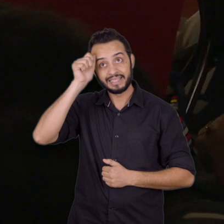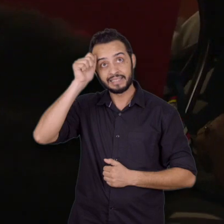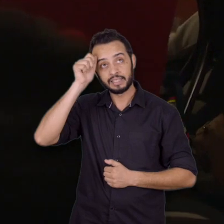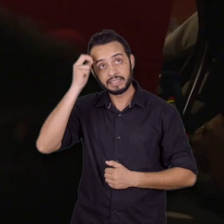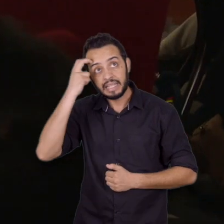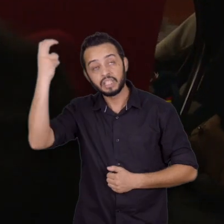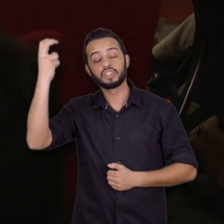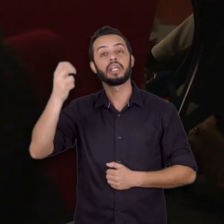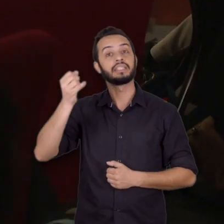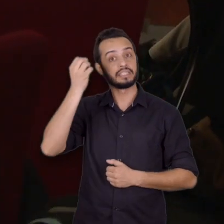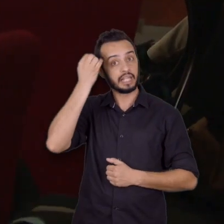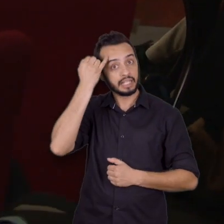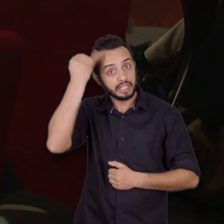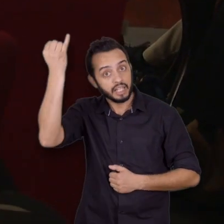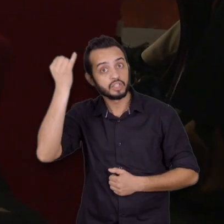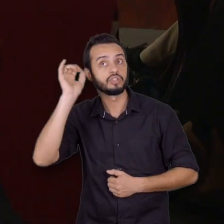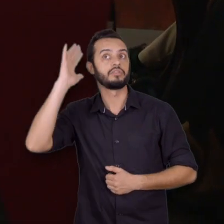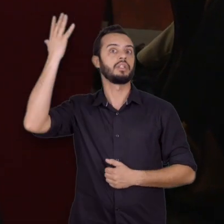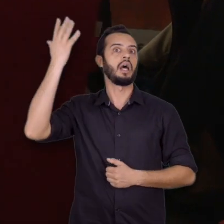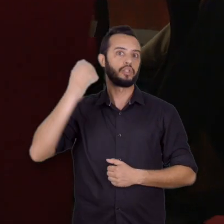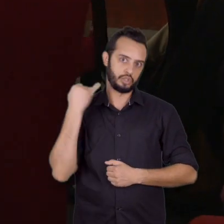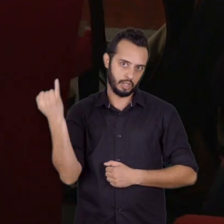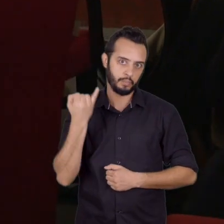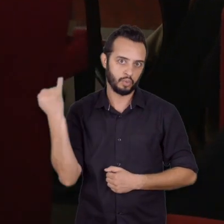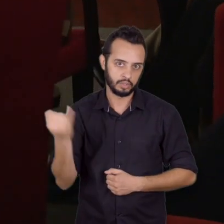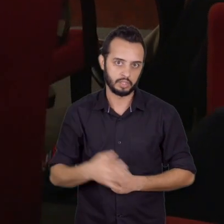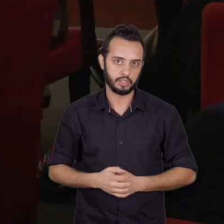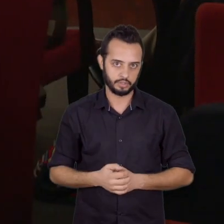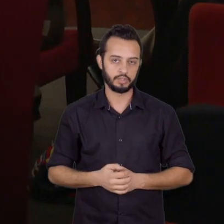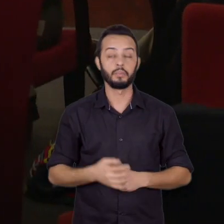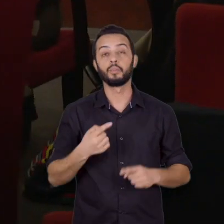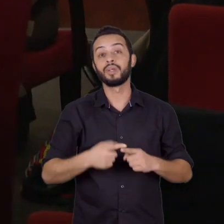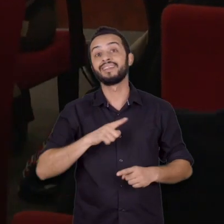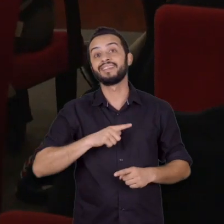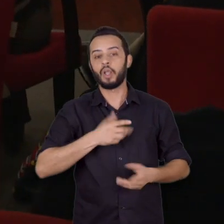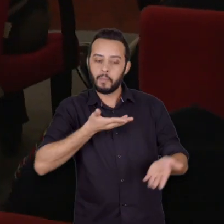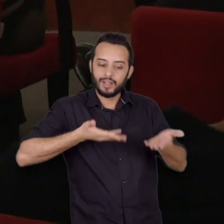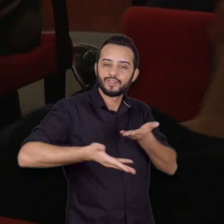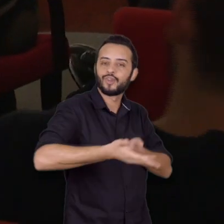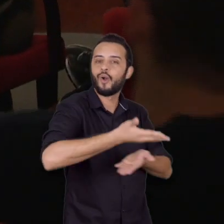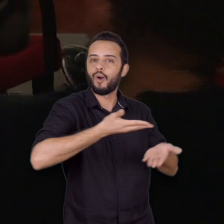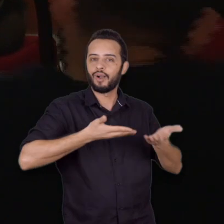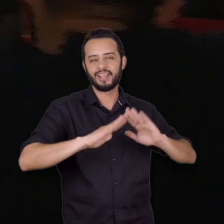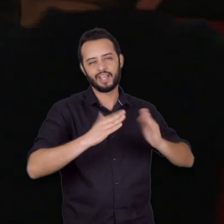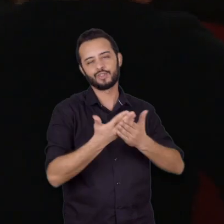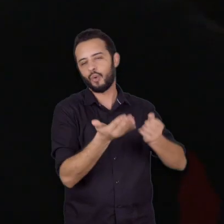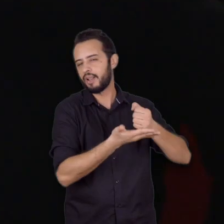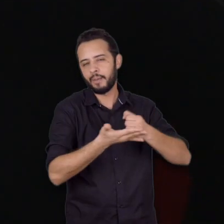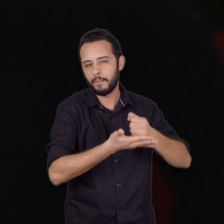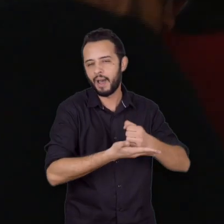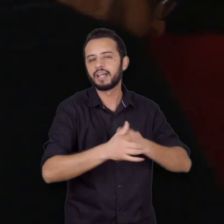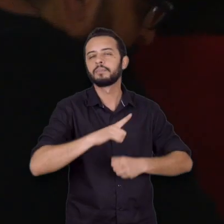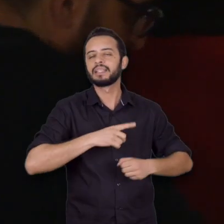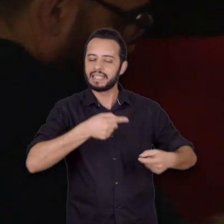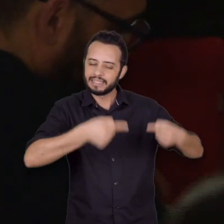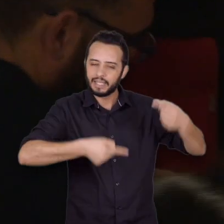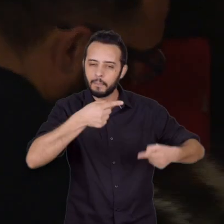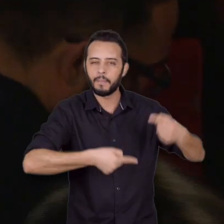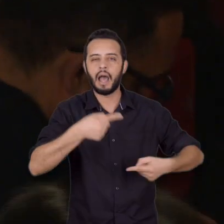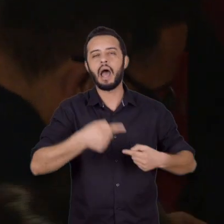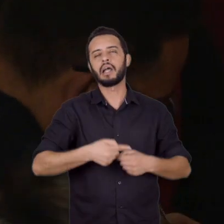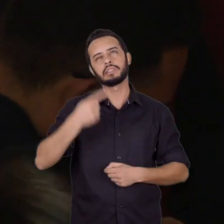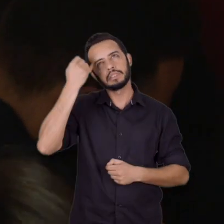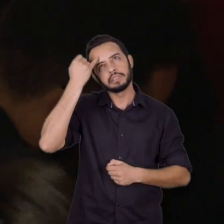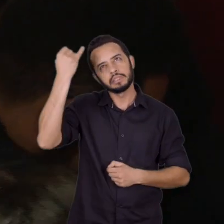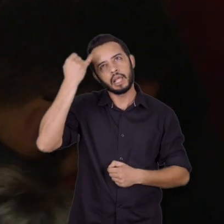Inteligência, criatividade, que é fundamental no nosso mundo, só existe por troca. A escola é fundamental para ter debate